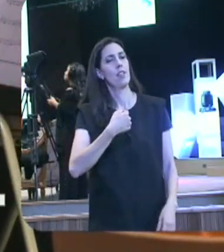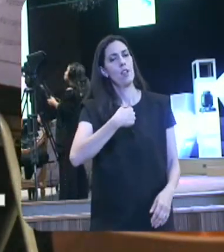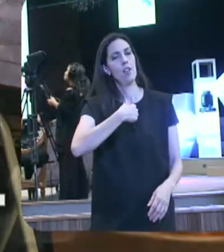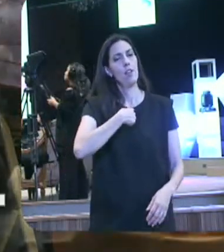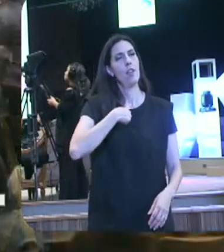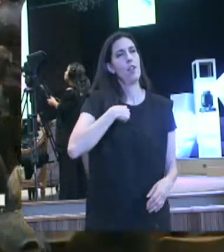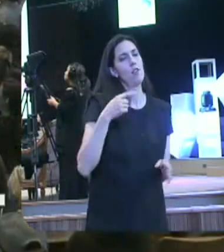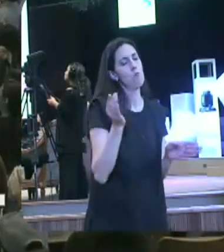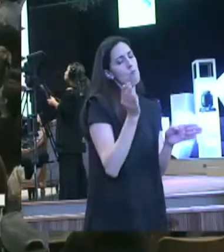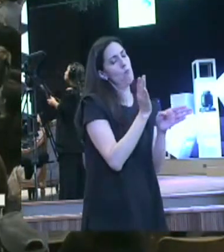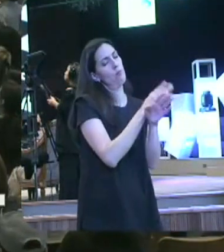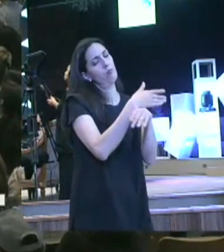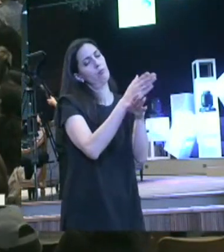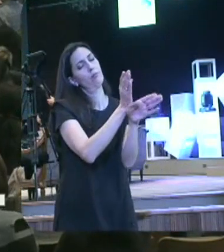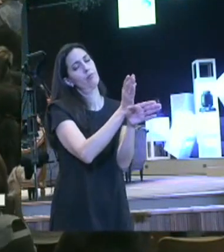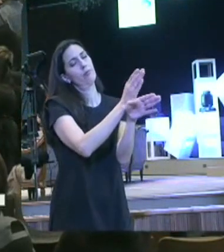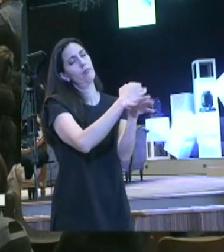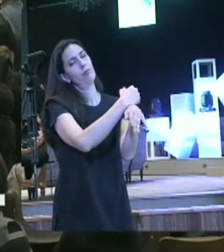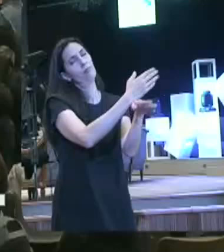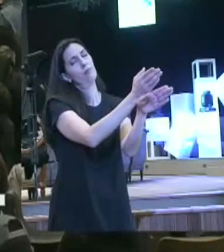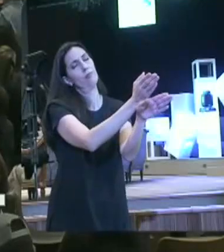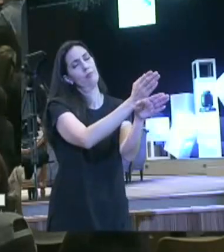crescer, como